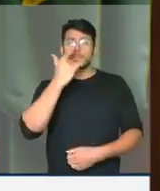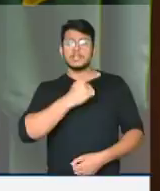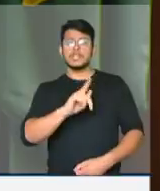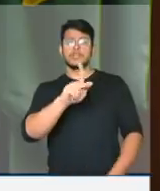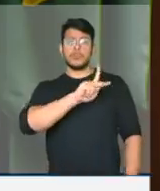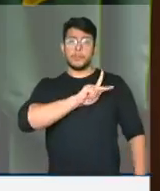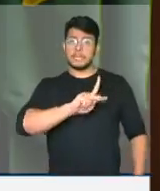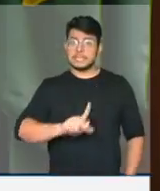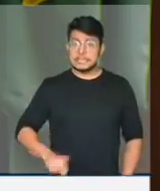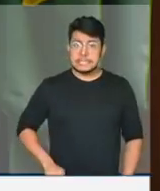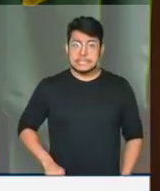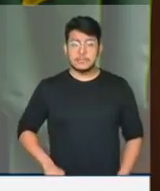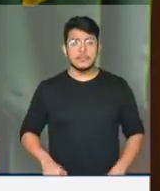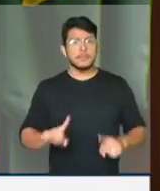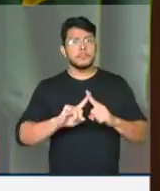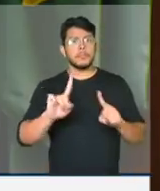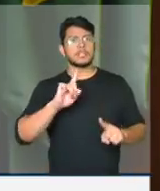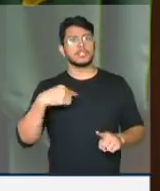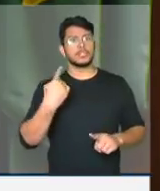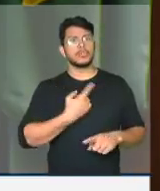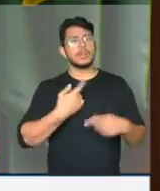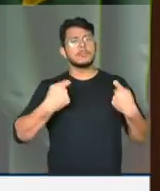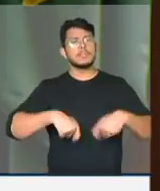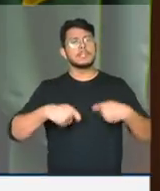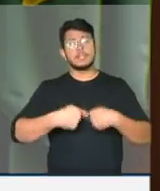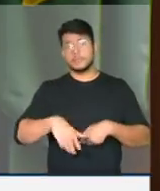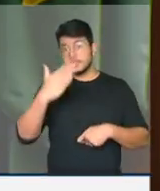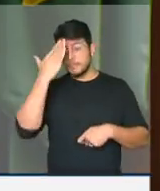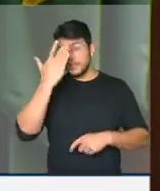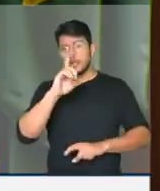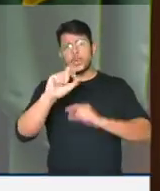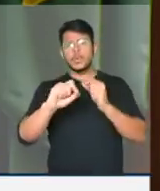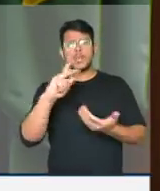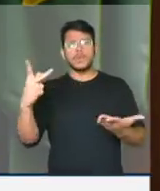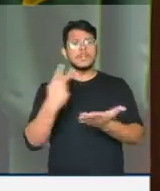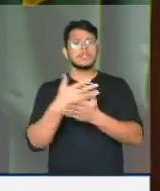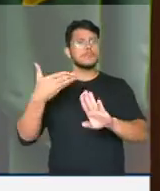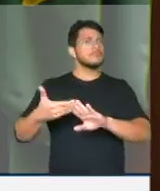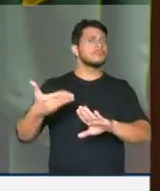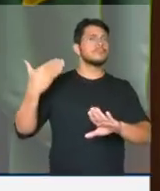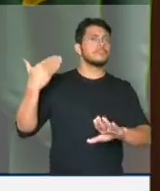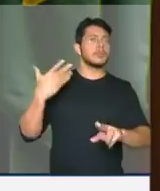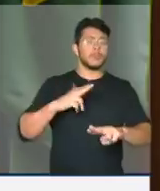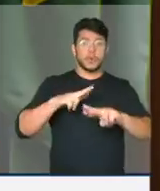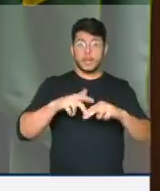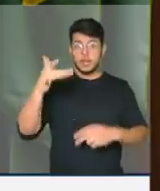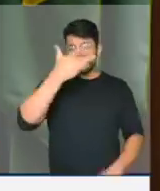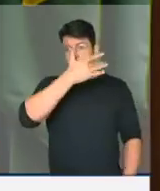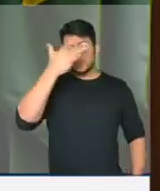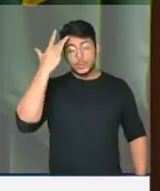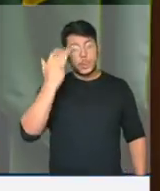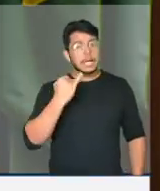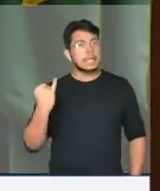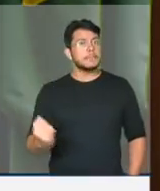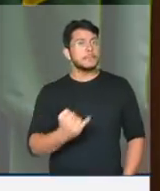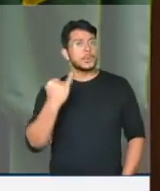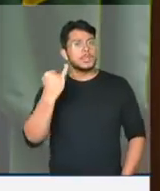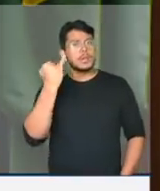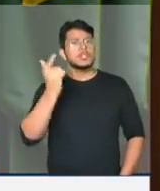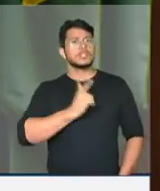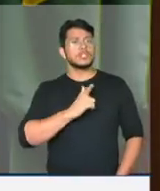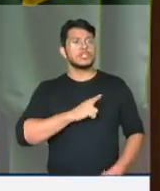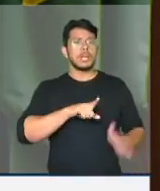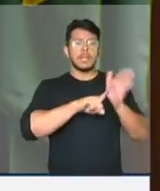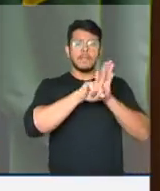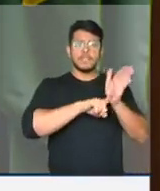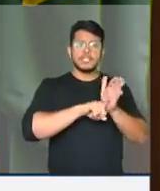nós precisamos saber que relações históricas são essas. De uma pessoa importante no gabinete, de uma pessoa investigada por fraude no gabinete